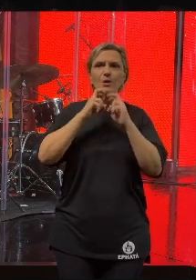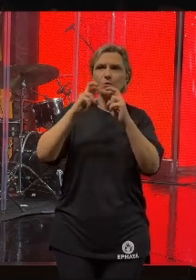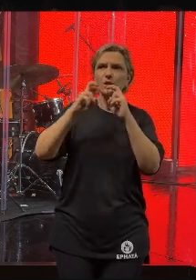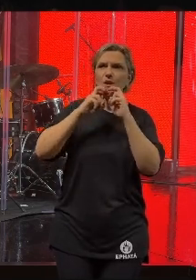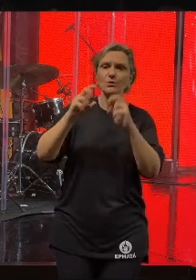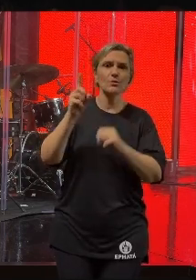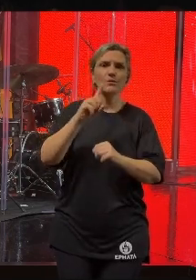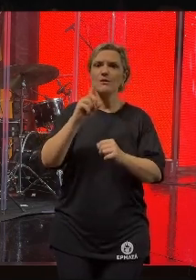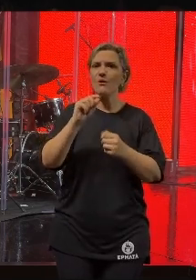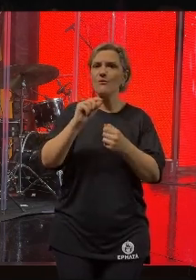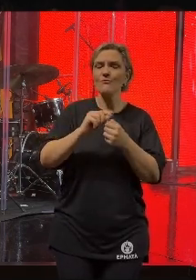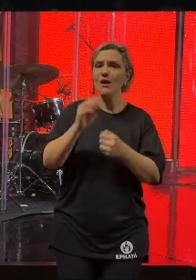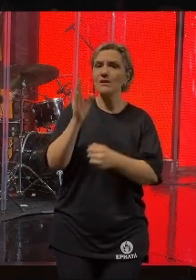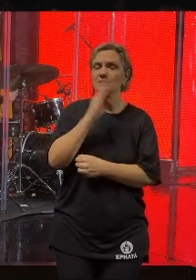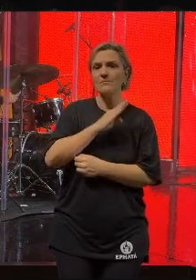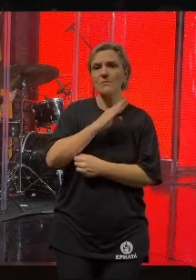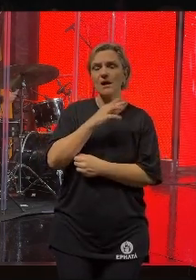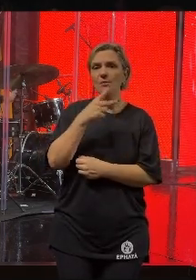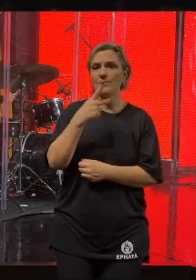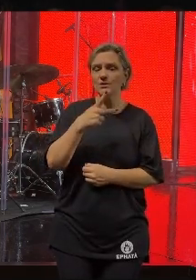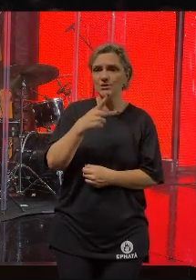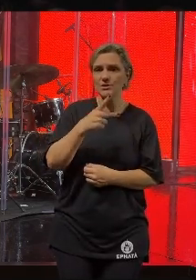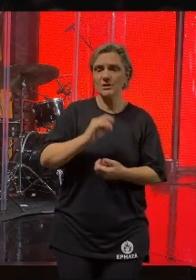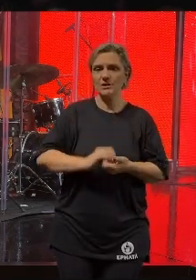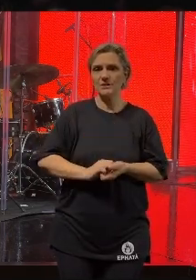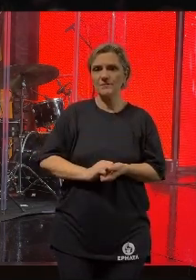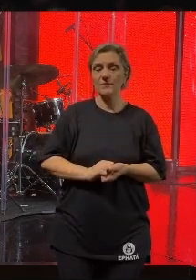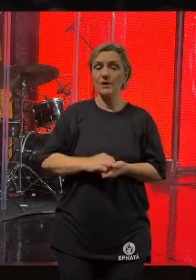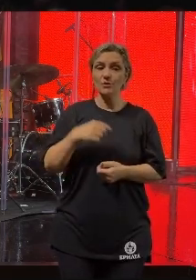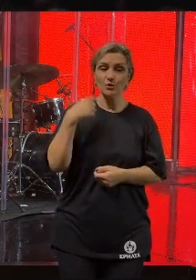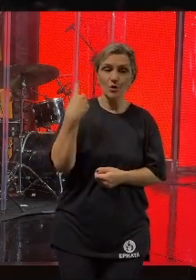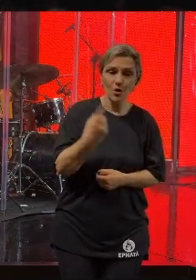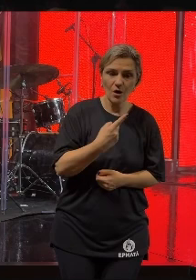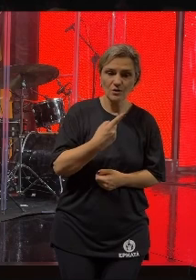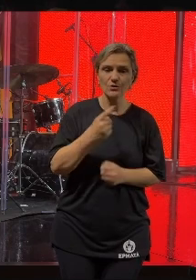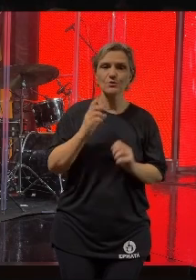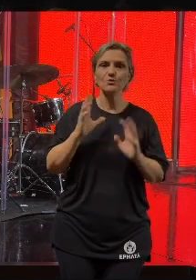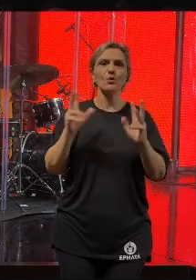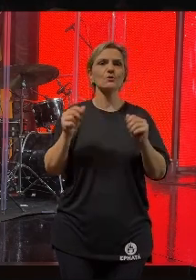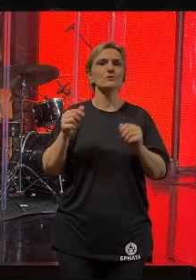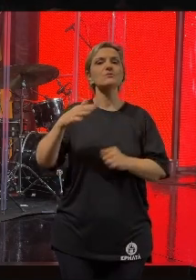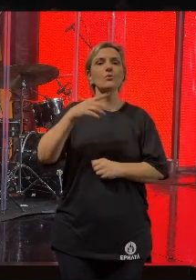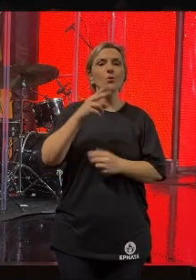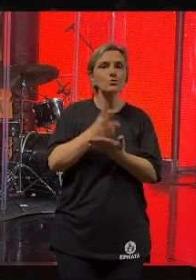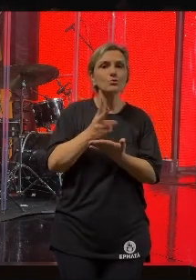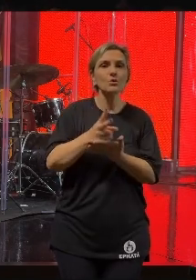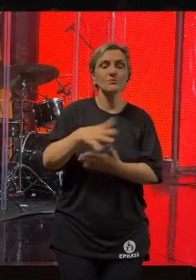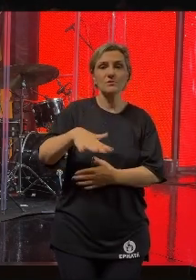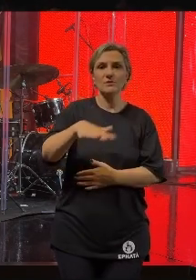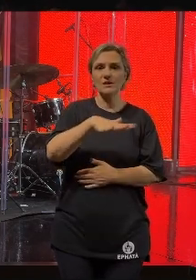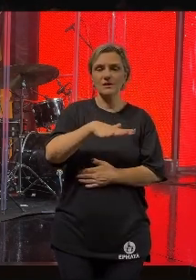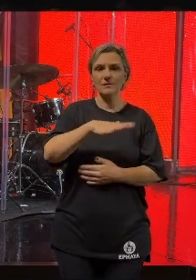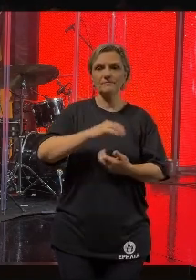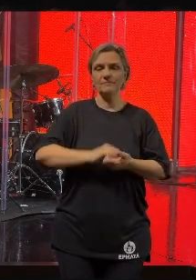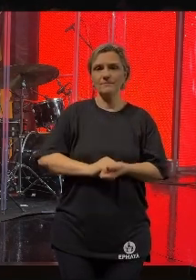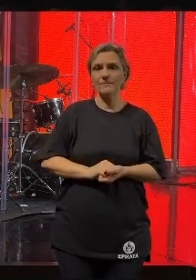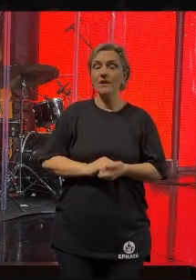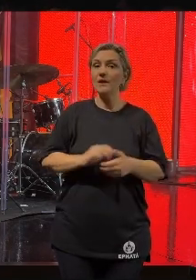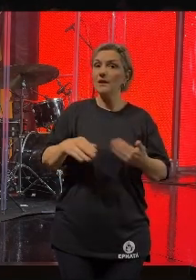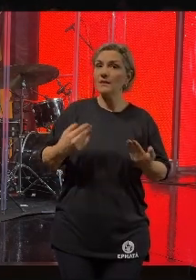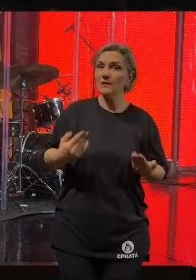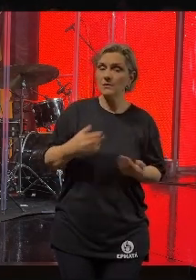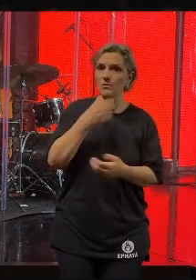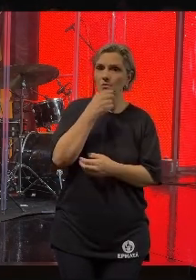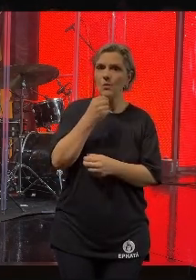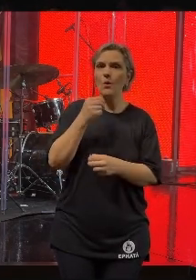alto: não faça nenhum mal a si, mesmo nós estamos todos aqui. Então o carcereiro,